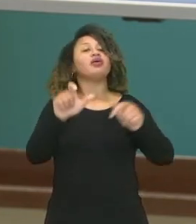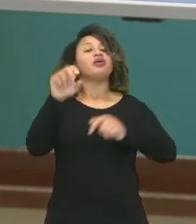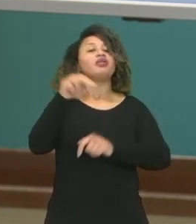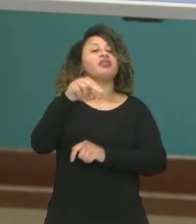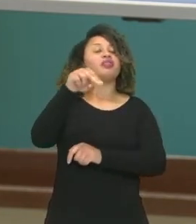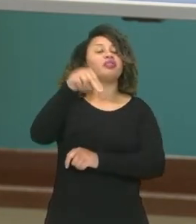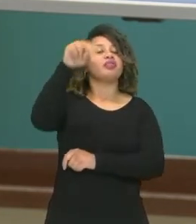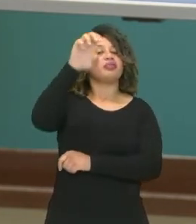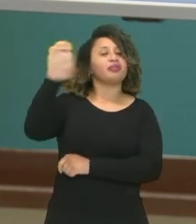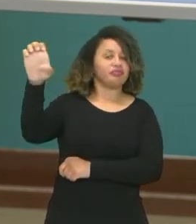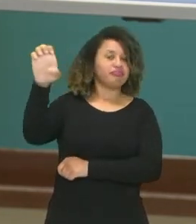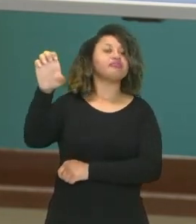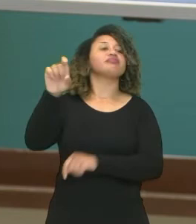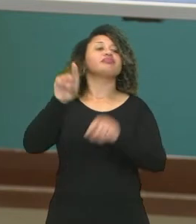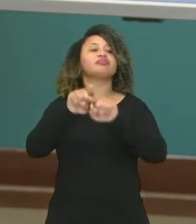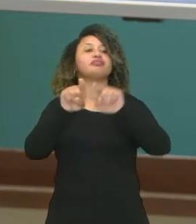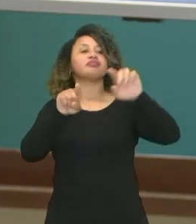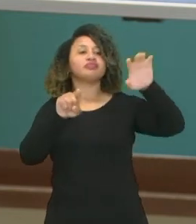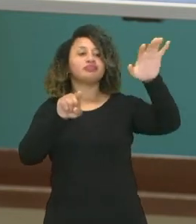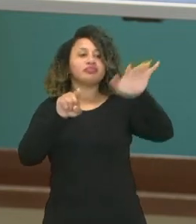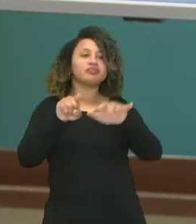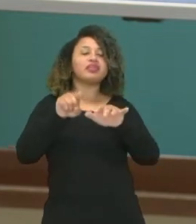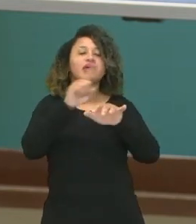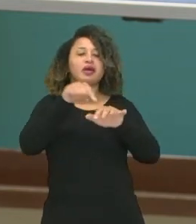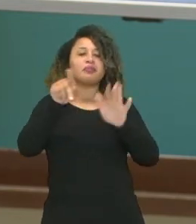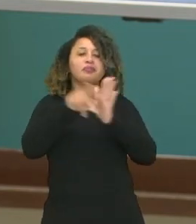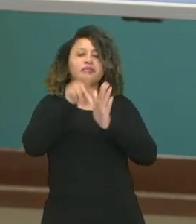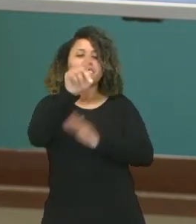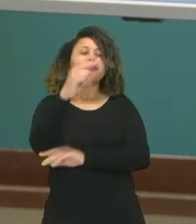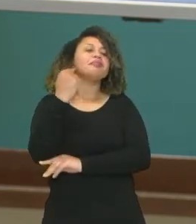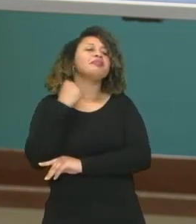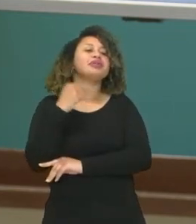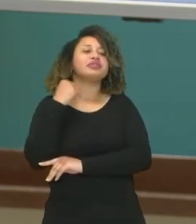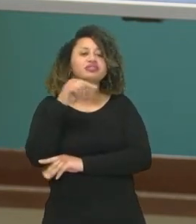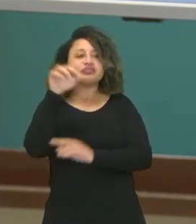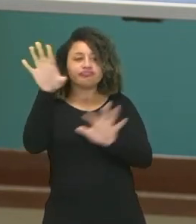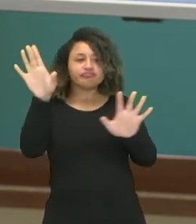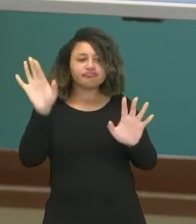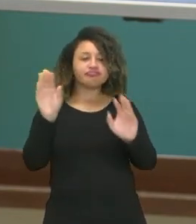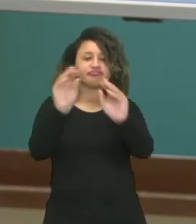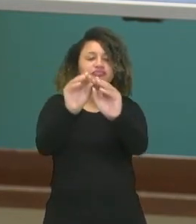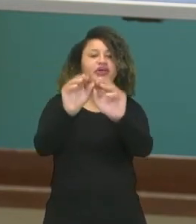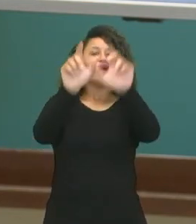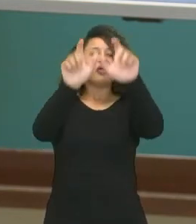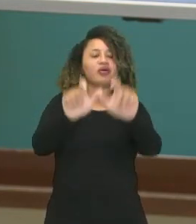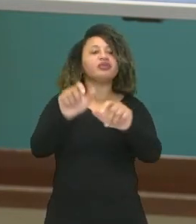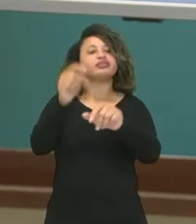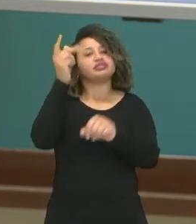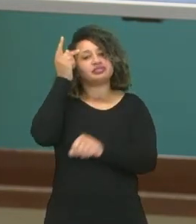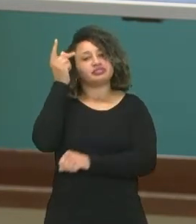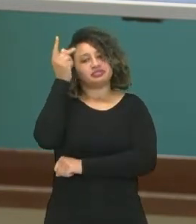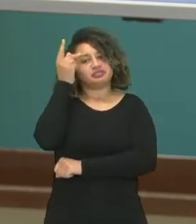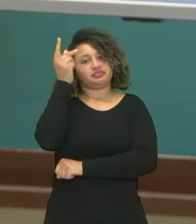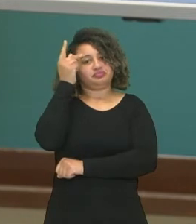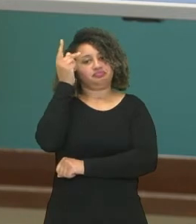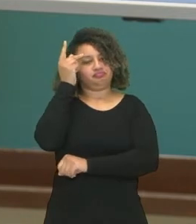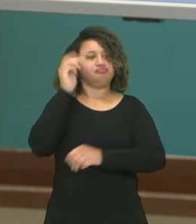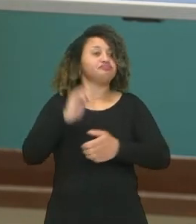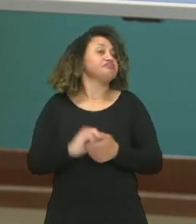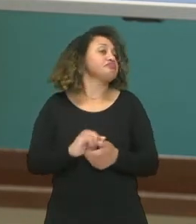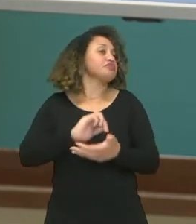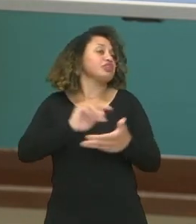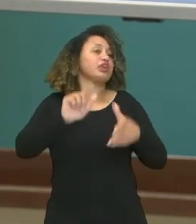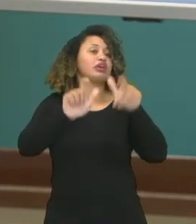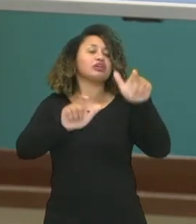do Nordeste e do interior de Minas Gerais, aqui para essa região de São Paulo. Muitas